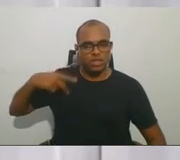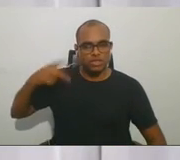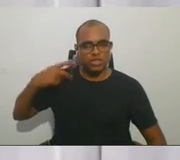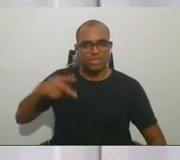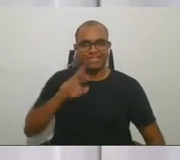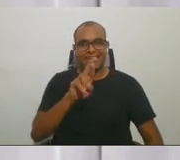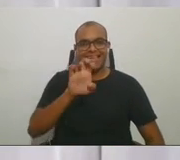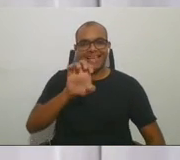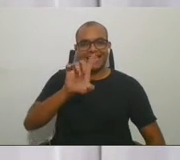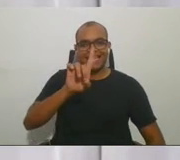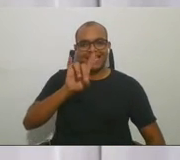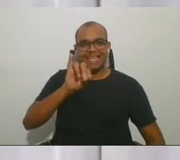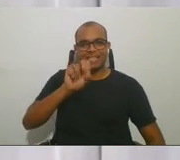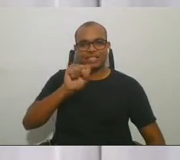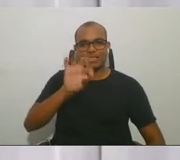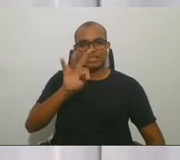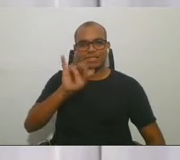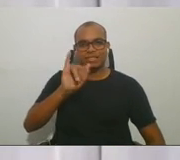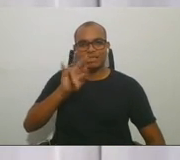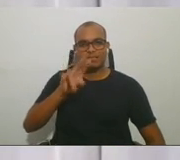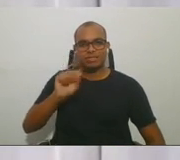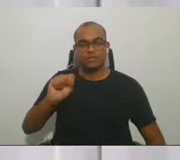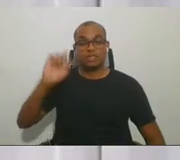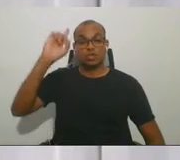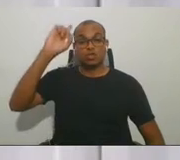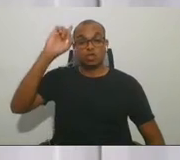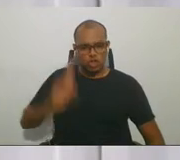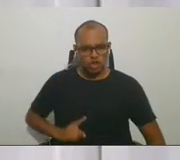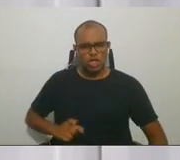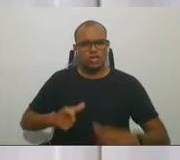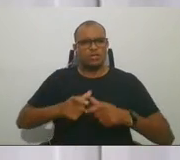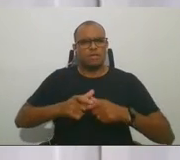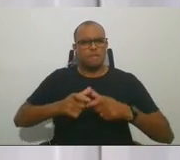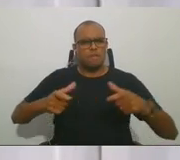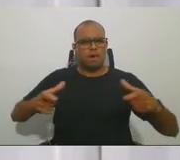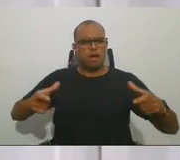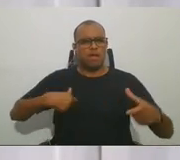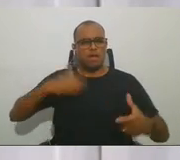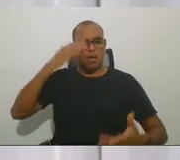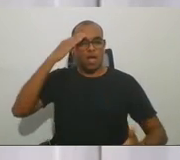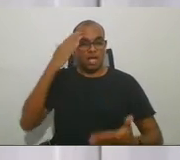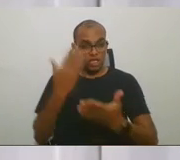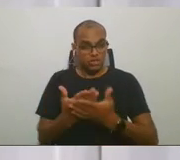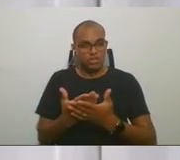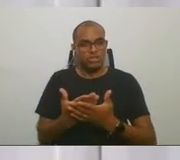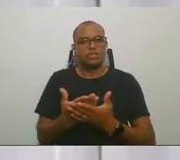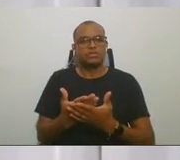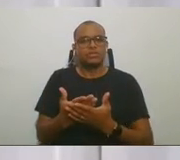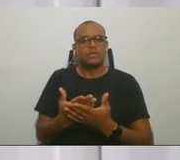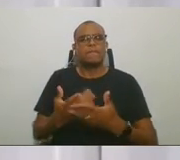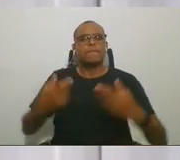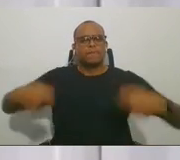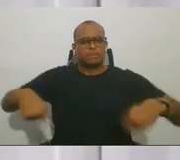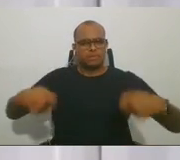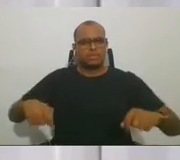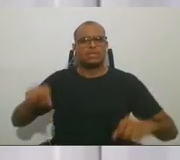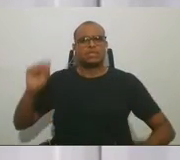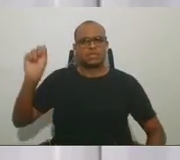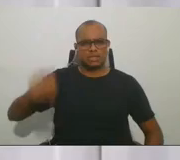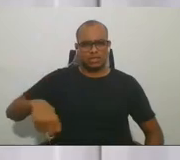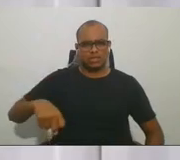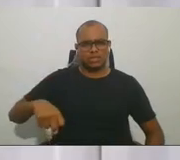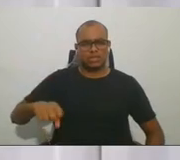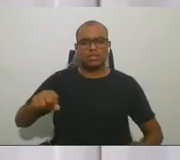redistributivas e os direitos das maiorias. Acredito que deveria matizar-se muito mais